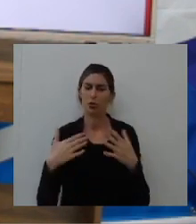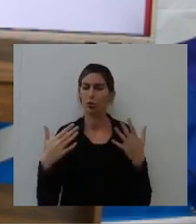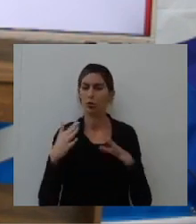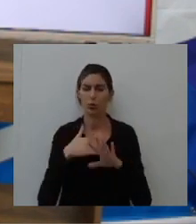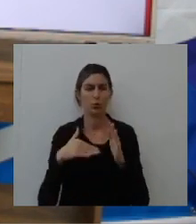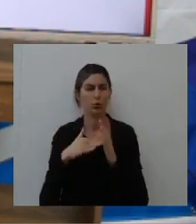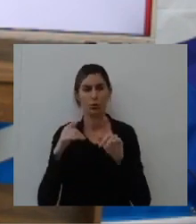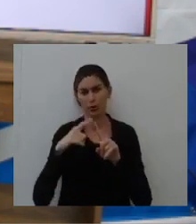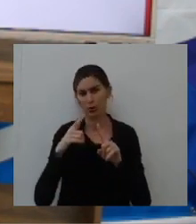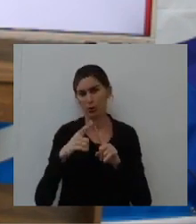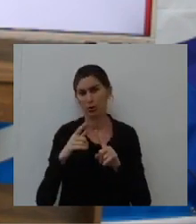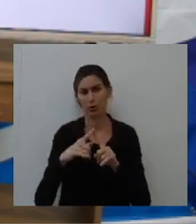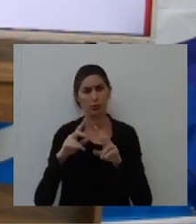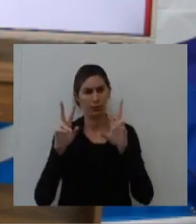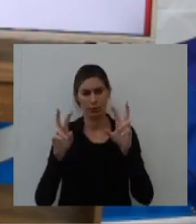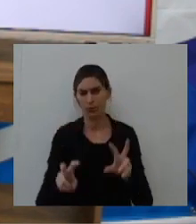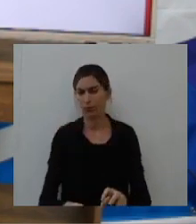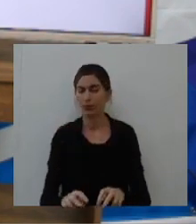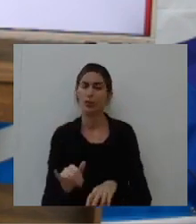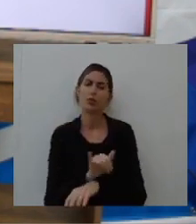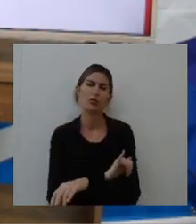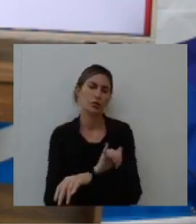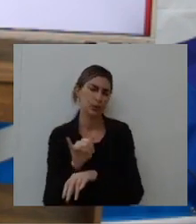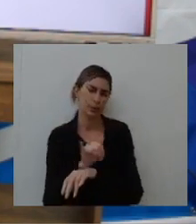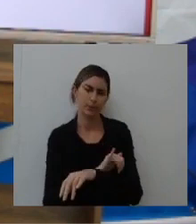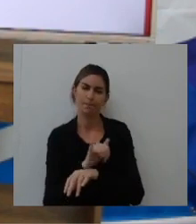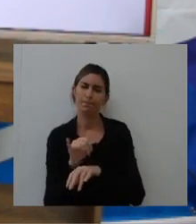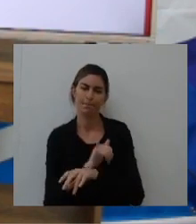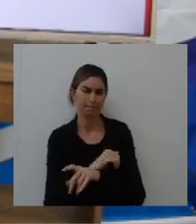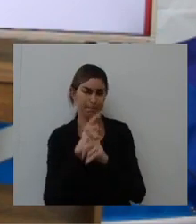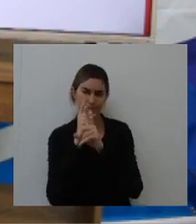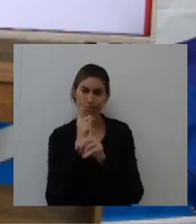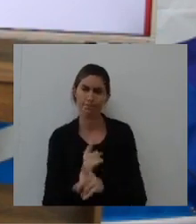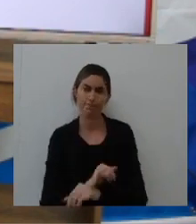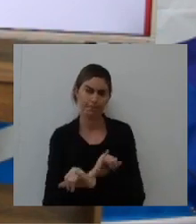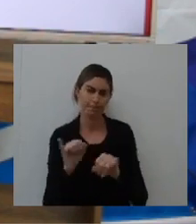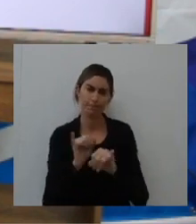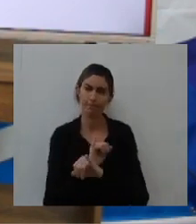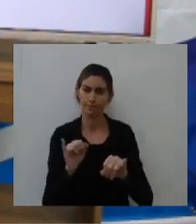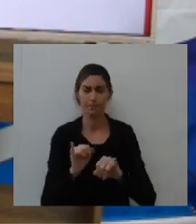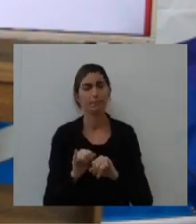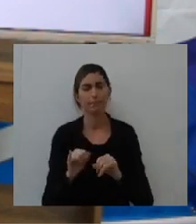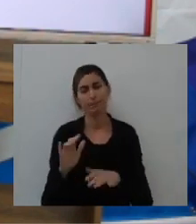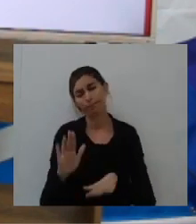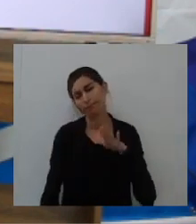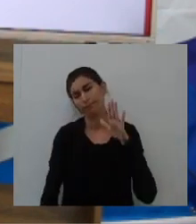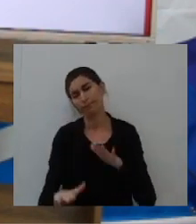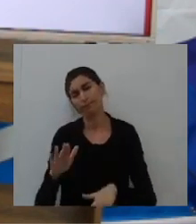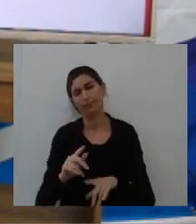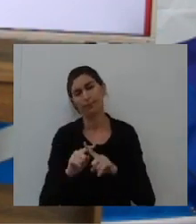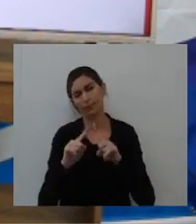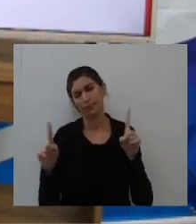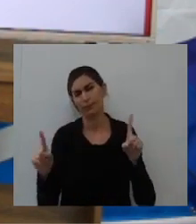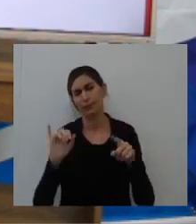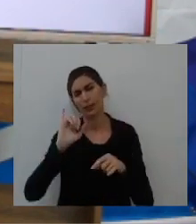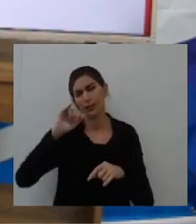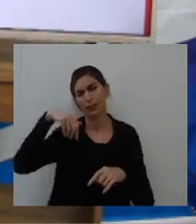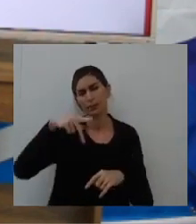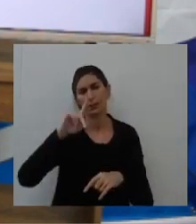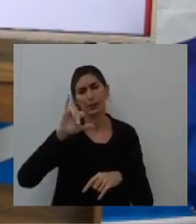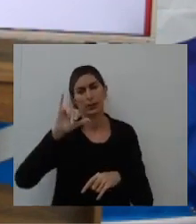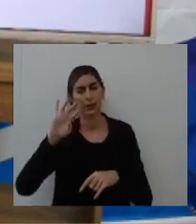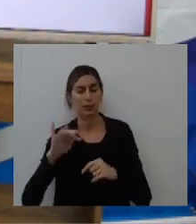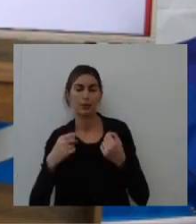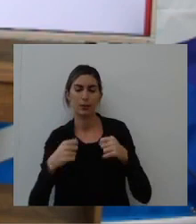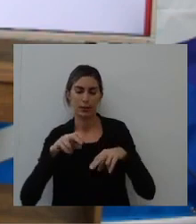de conteúdo, as estratégias para detectar informações explícitas, talvez, mas as implícitas, aí você